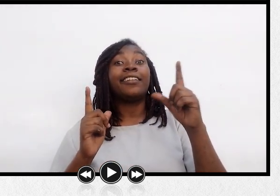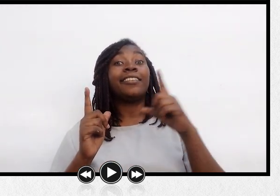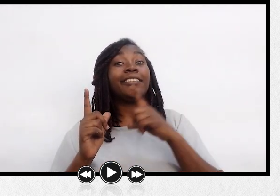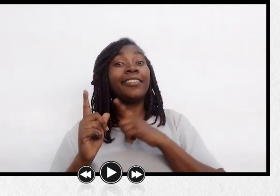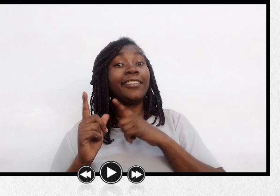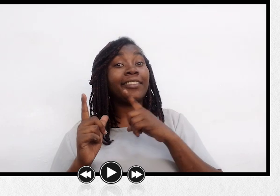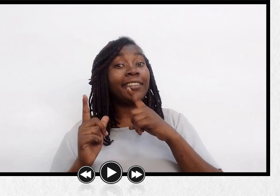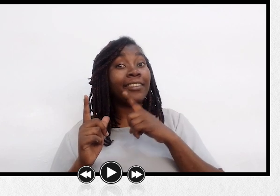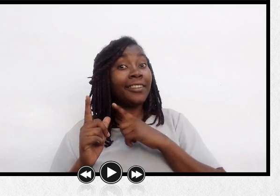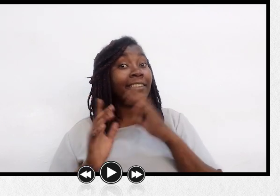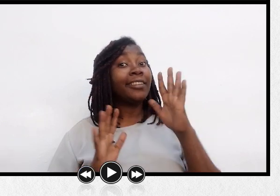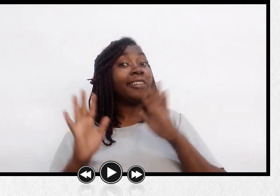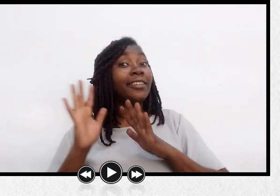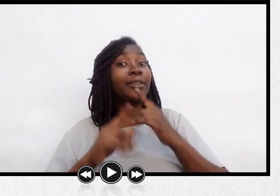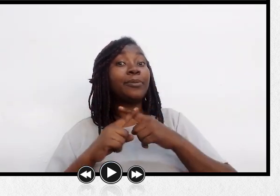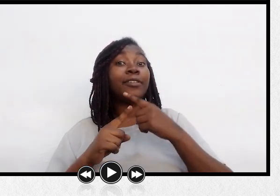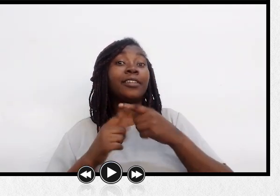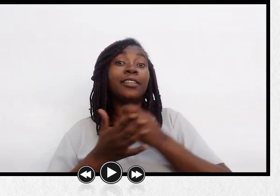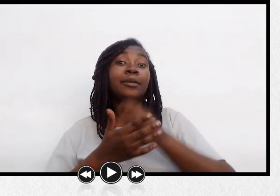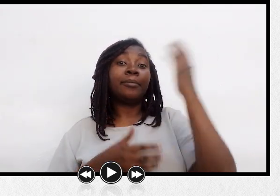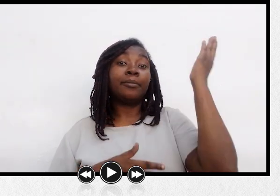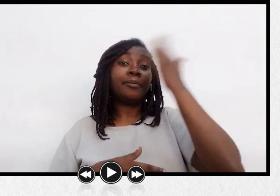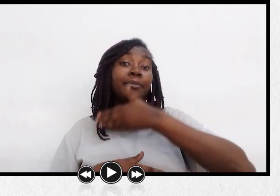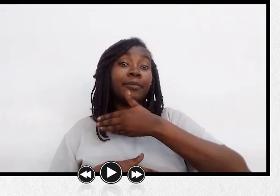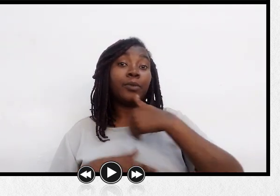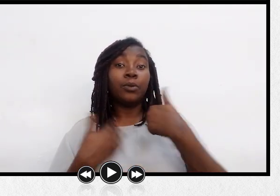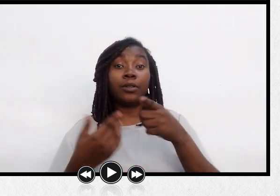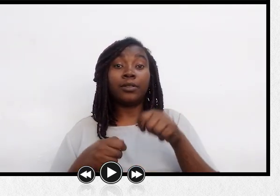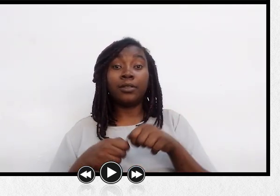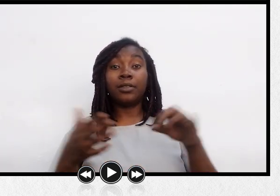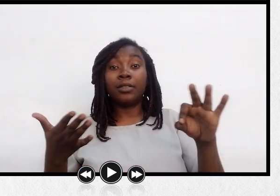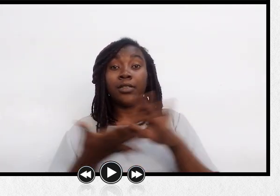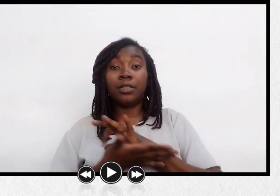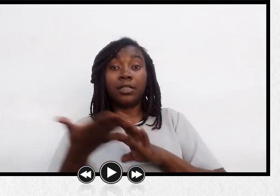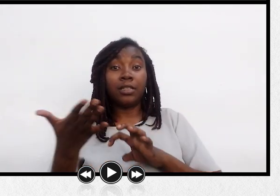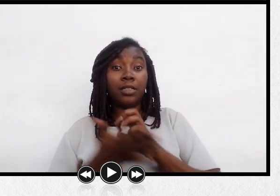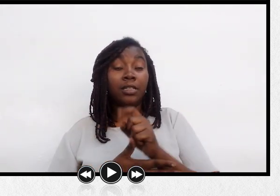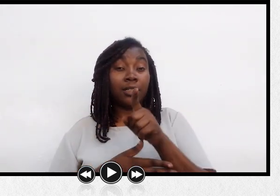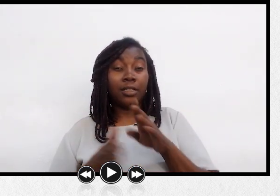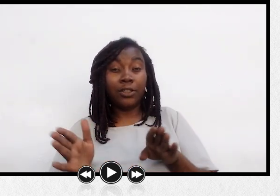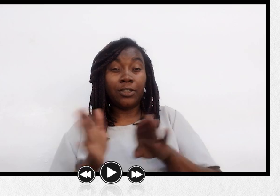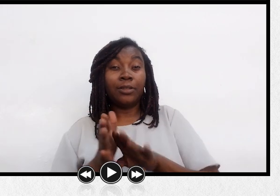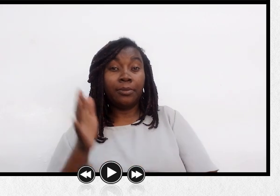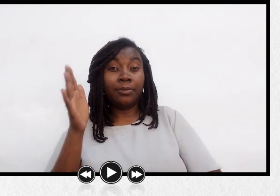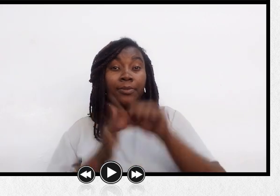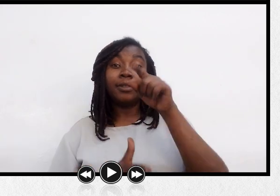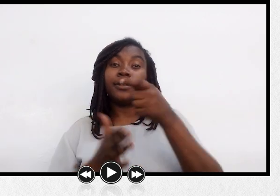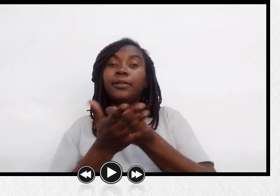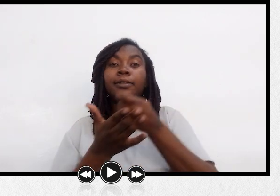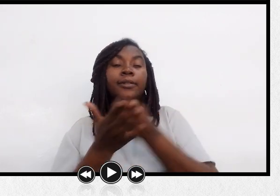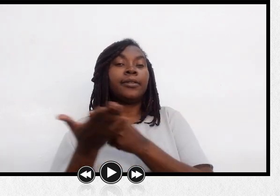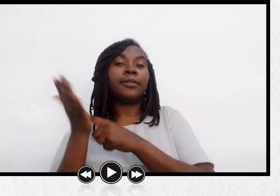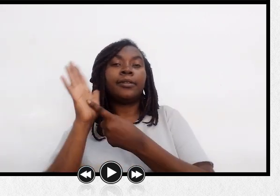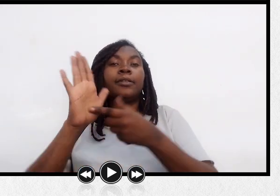que comprovar quando você ingressa, quando você vai fazer a sua inscrição, e você está chegando pela primeira vez, você vai ter que